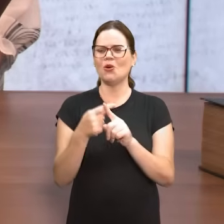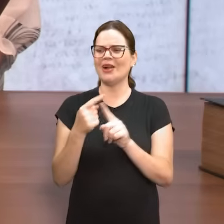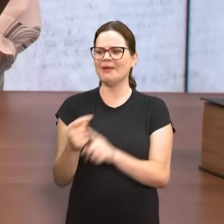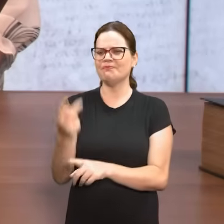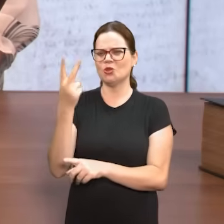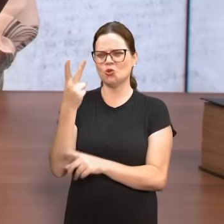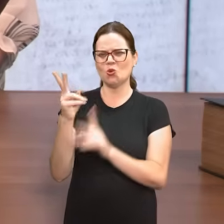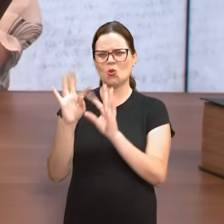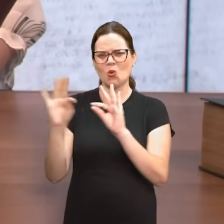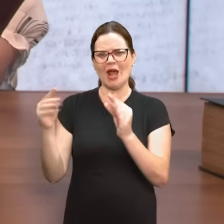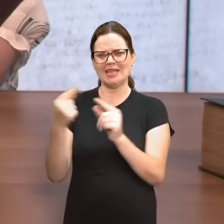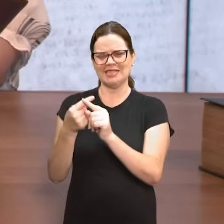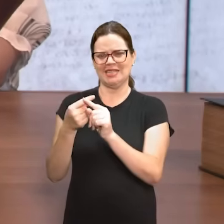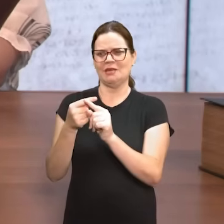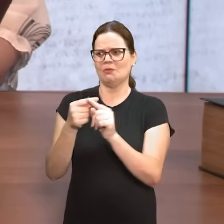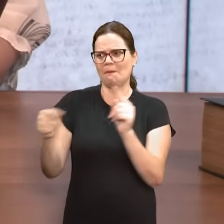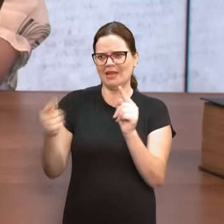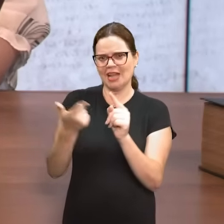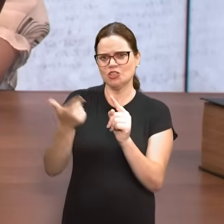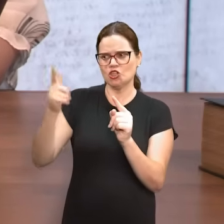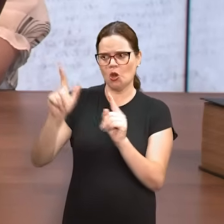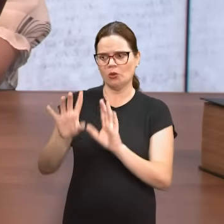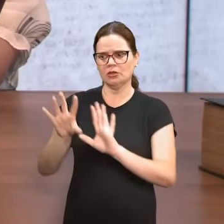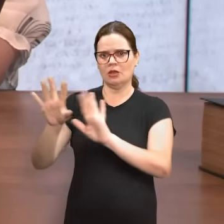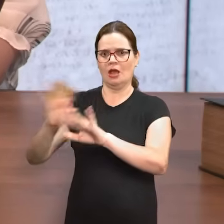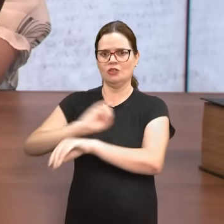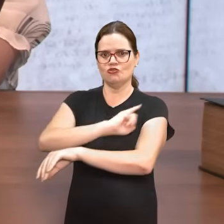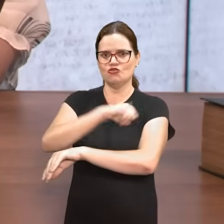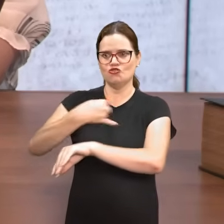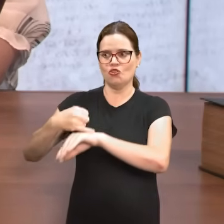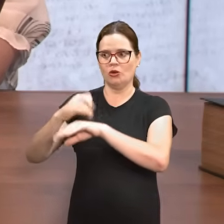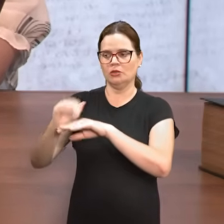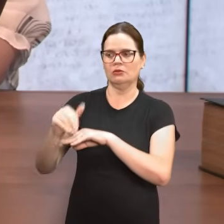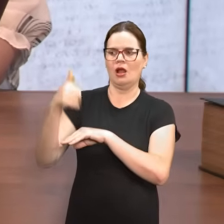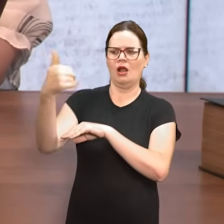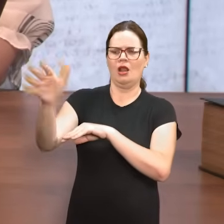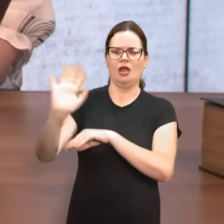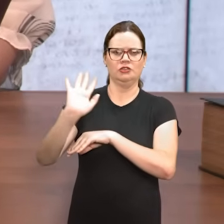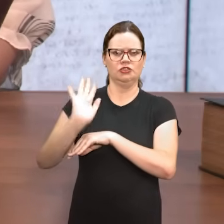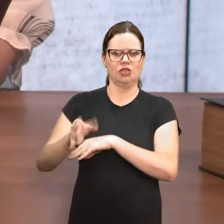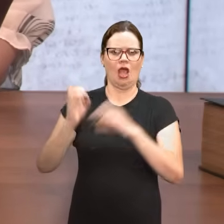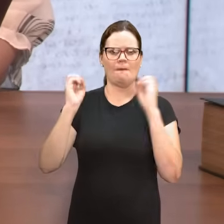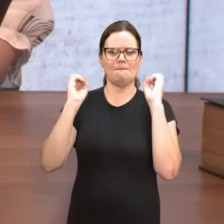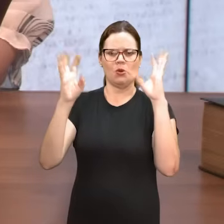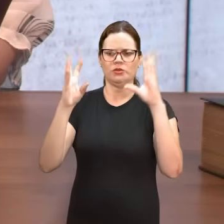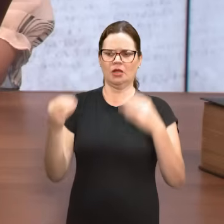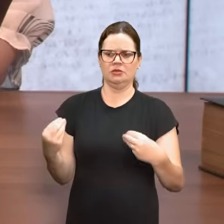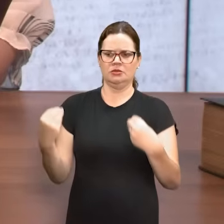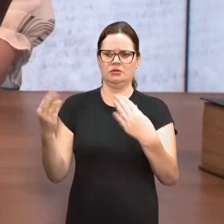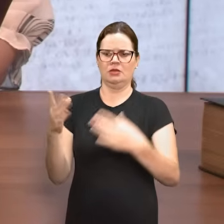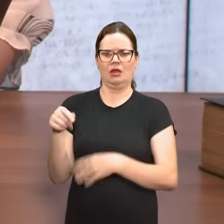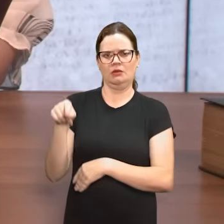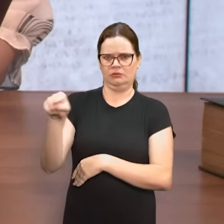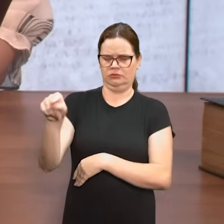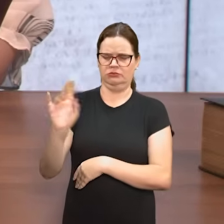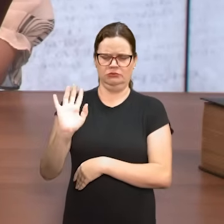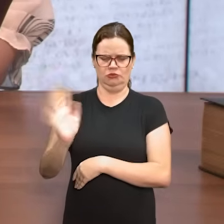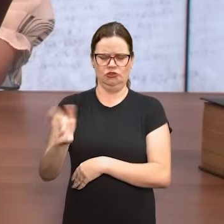as 2 tribos e a meia tribo já dera Moisés herança além do